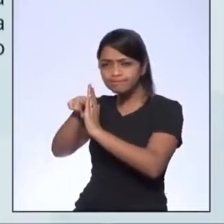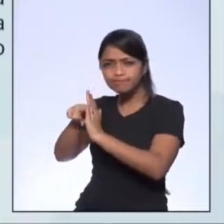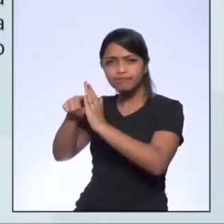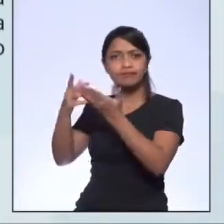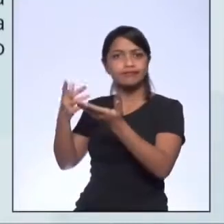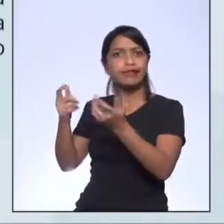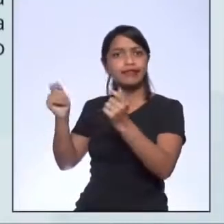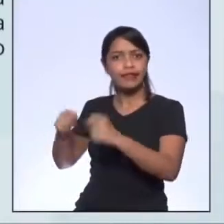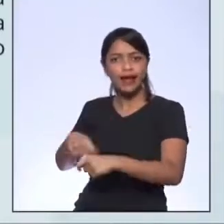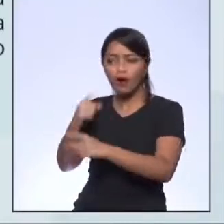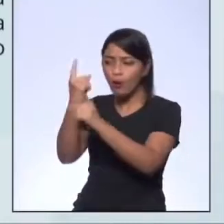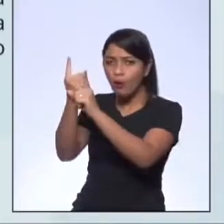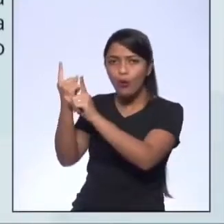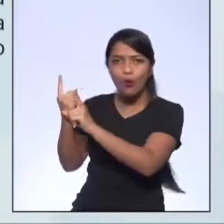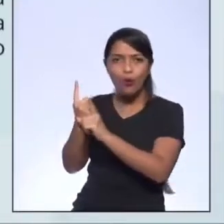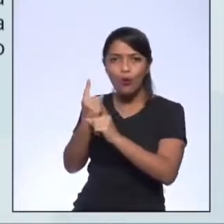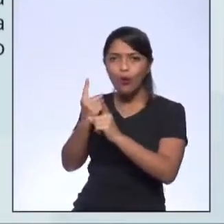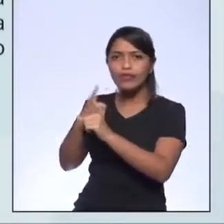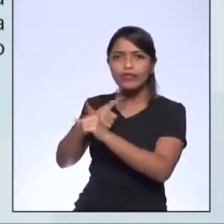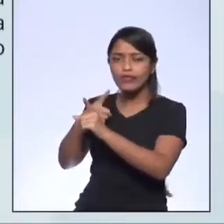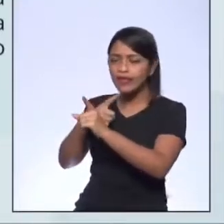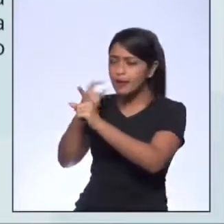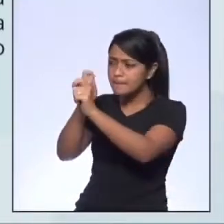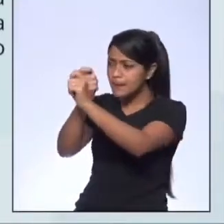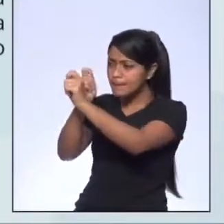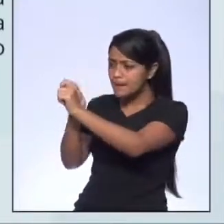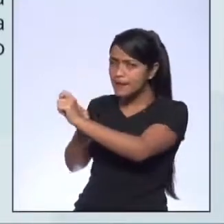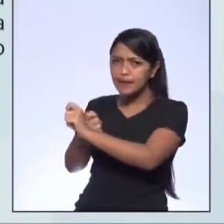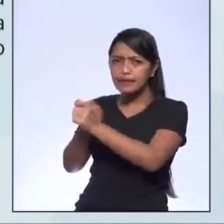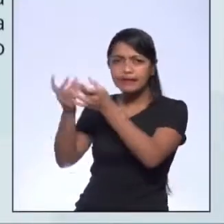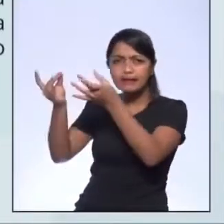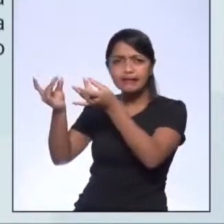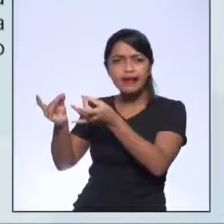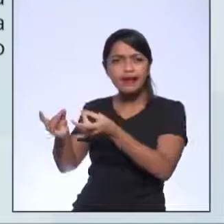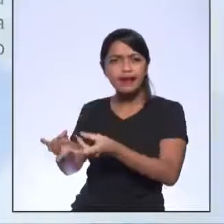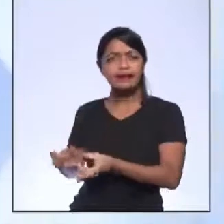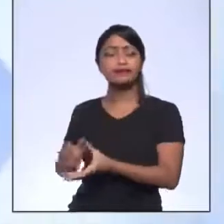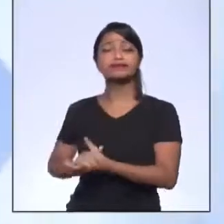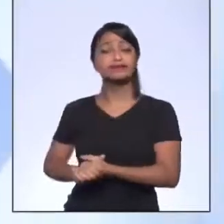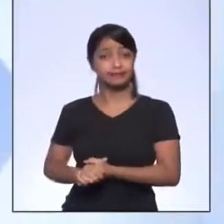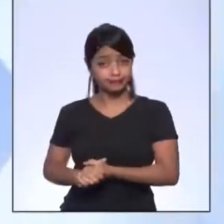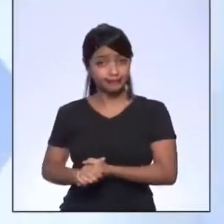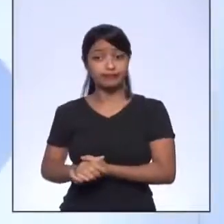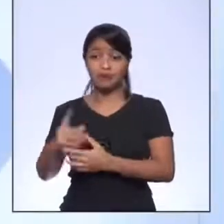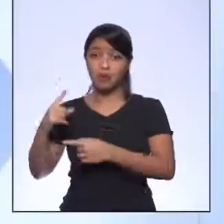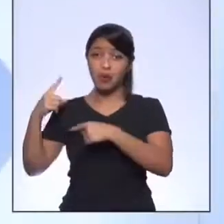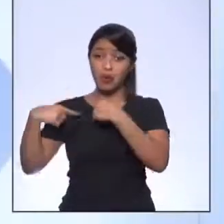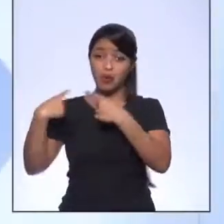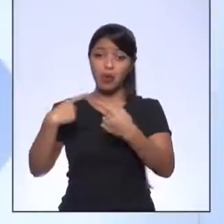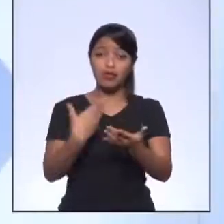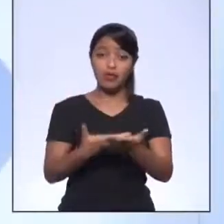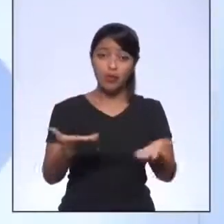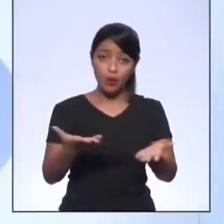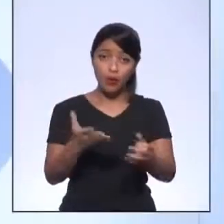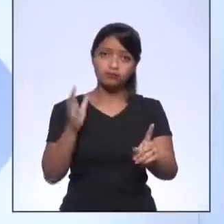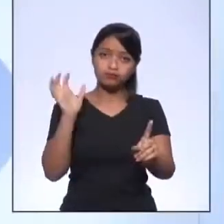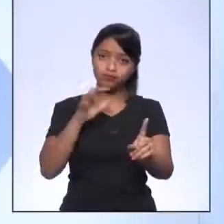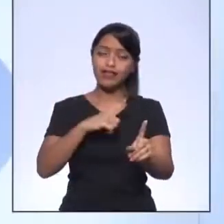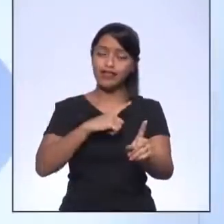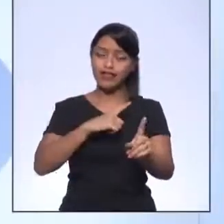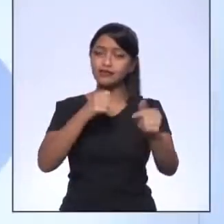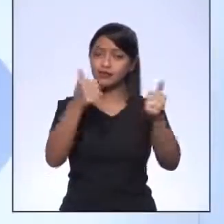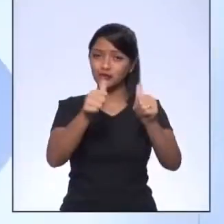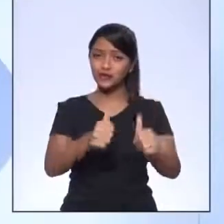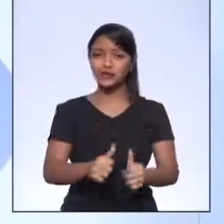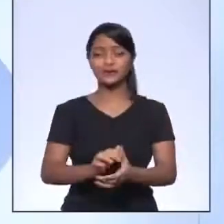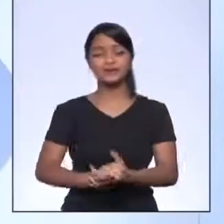fazer essa escultura. Então, a escultura grega também é um legado que nós temos desses povos até os dias atuais.